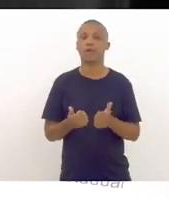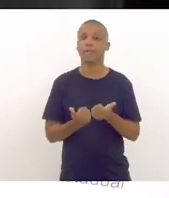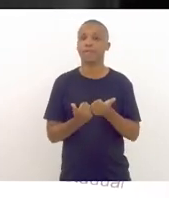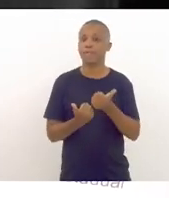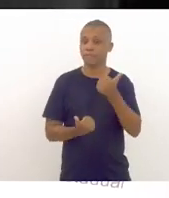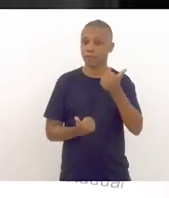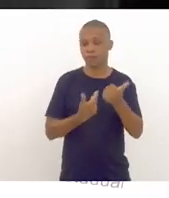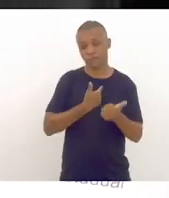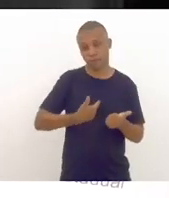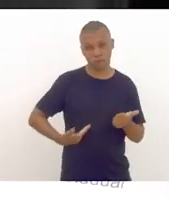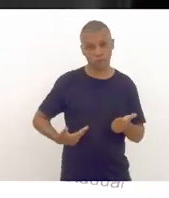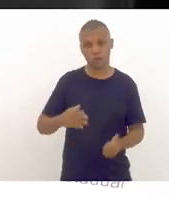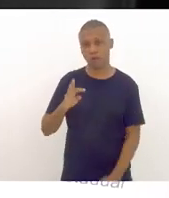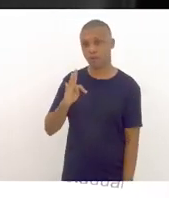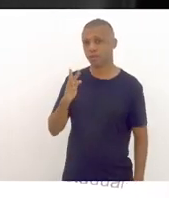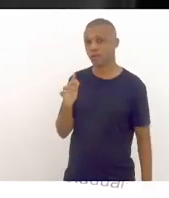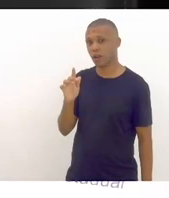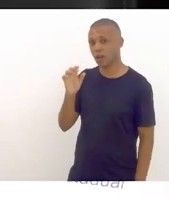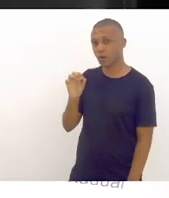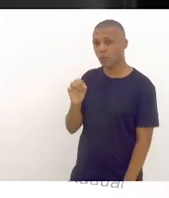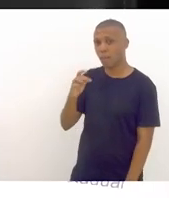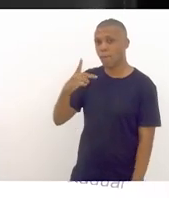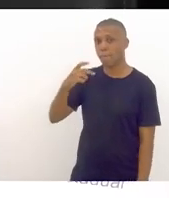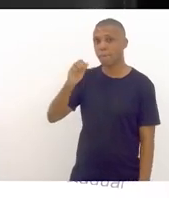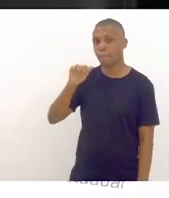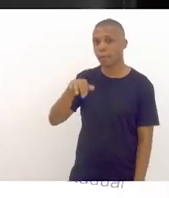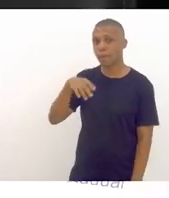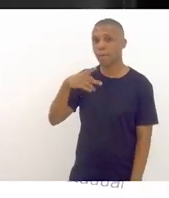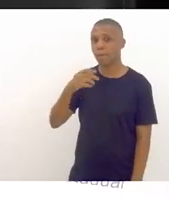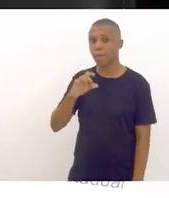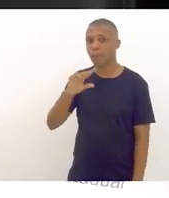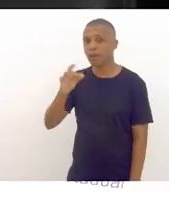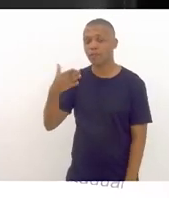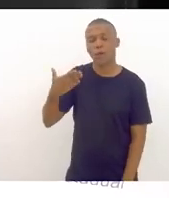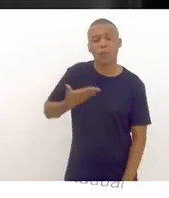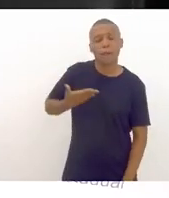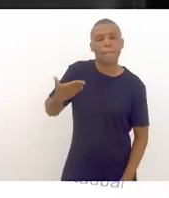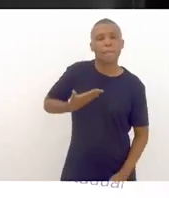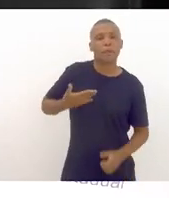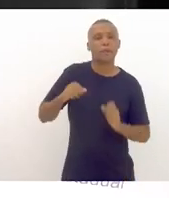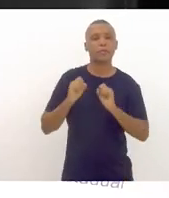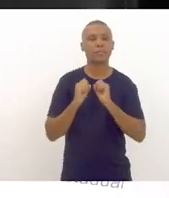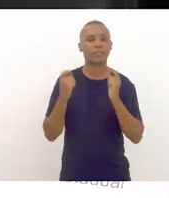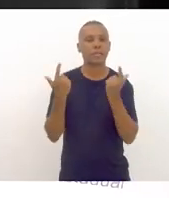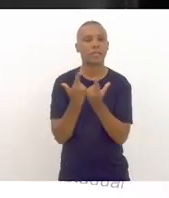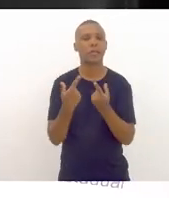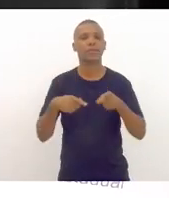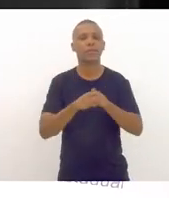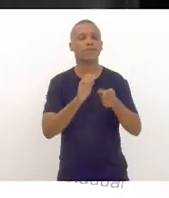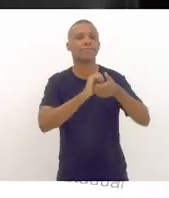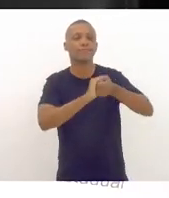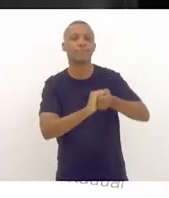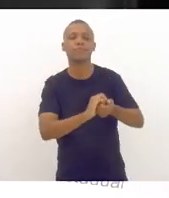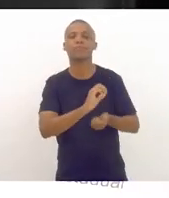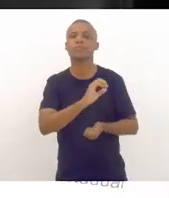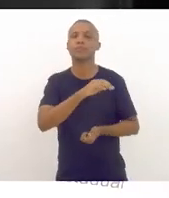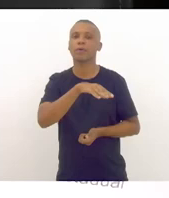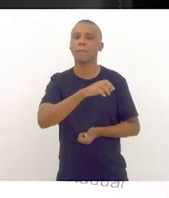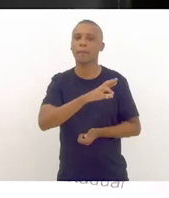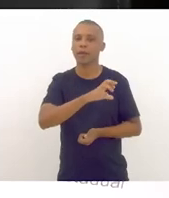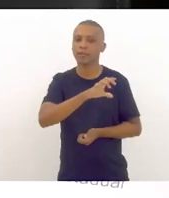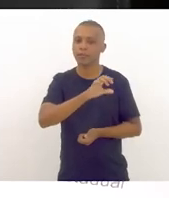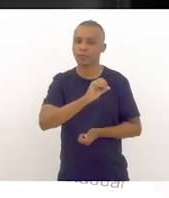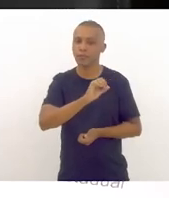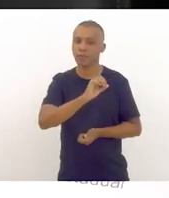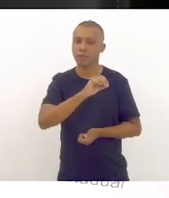eleito Thiago Pampolha, nosso amigo aqui na LERJ, meu companheiro e amigo Canela, Marcelo